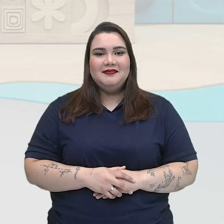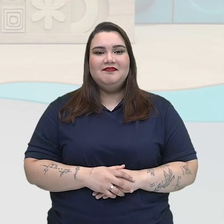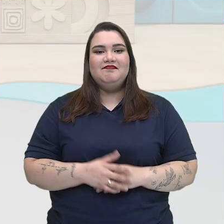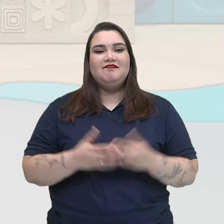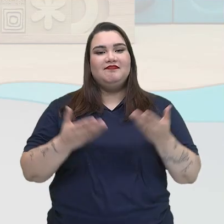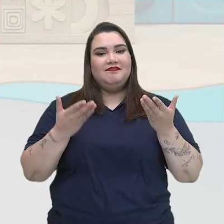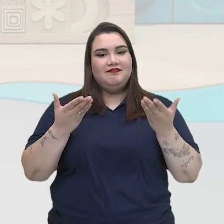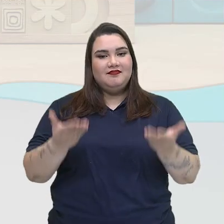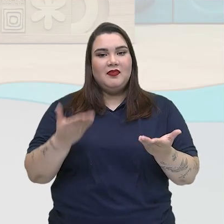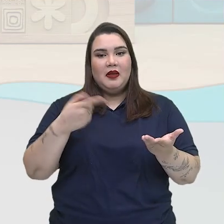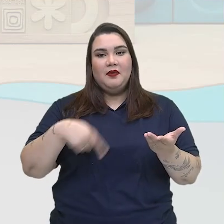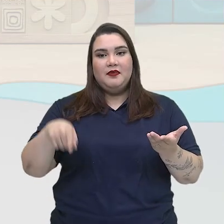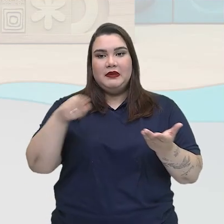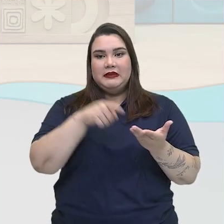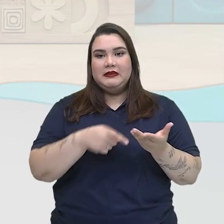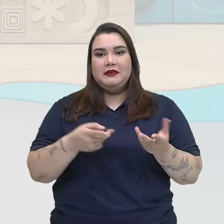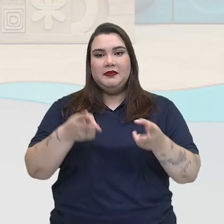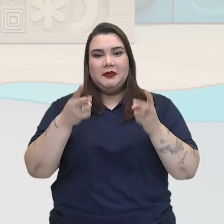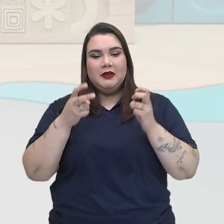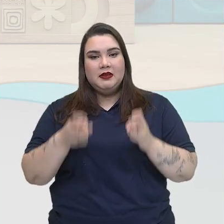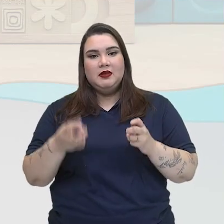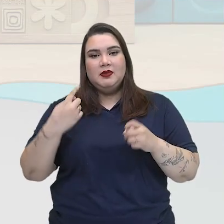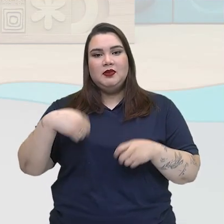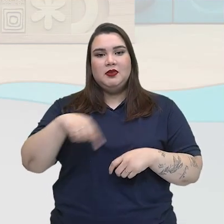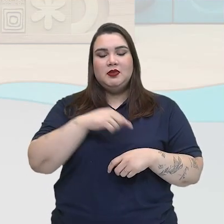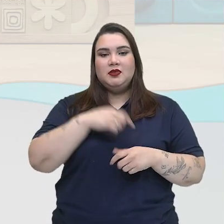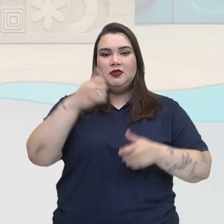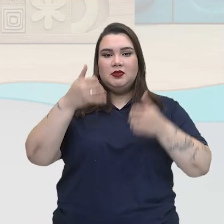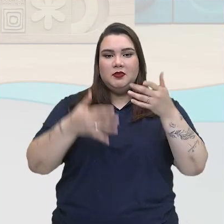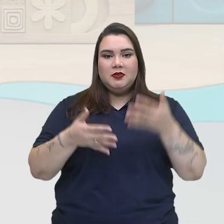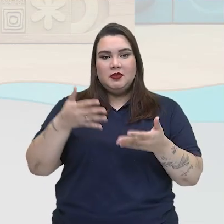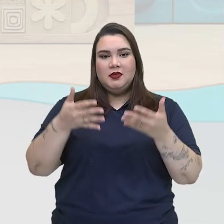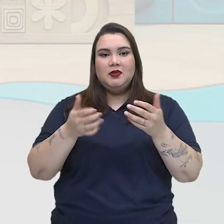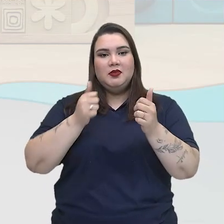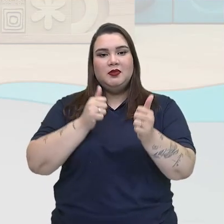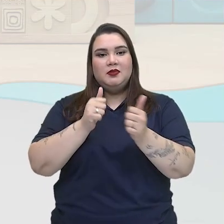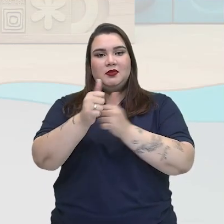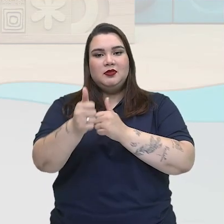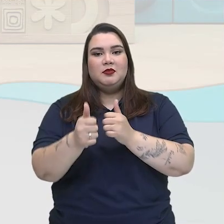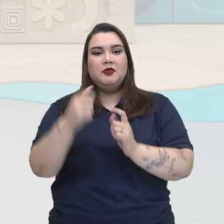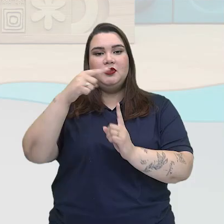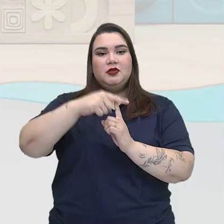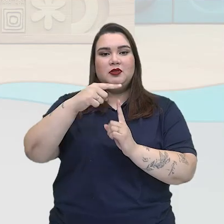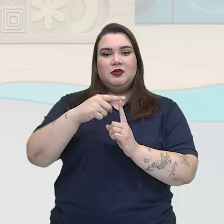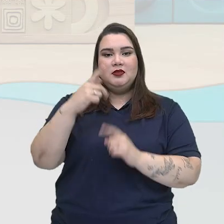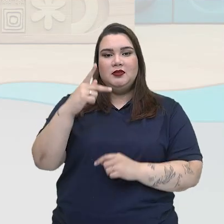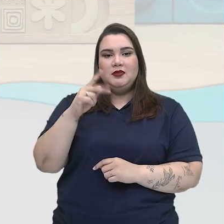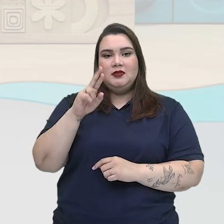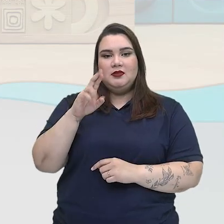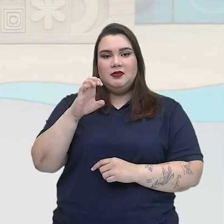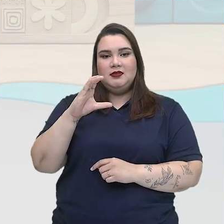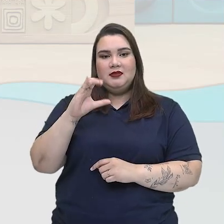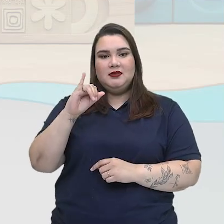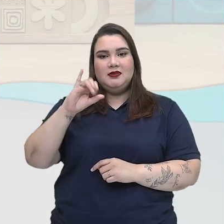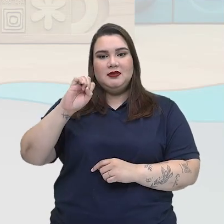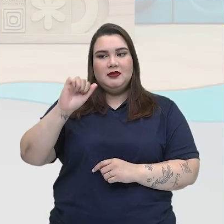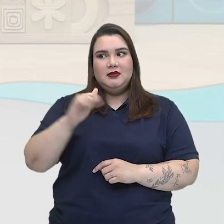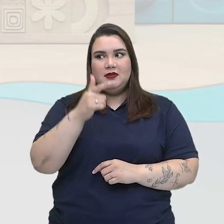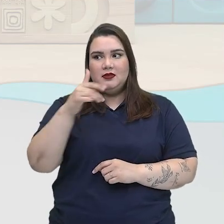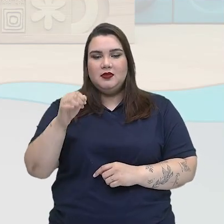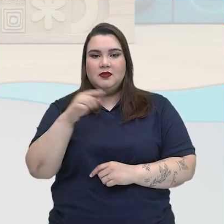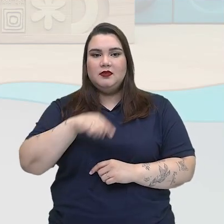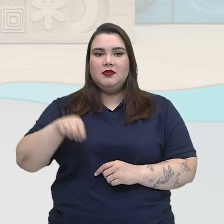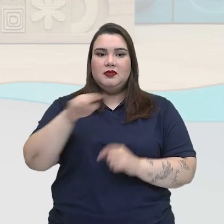Muito bem, como vocês viram, hoje nós iremos falar a respeito dos esportes de precisão. E olhando para essas imagens,